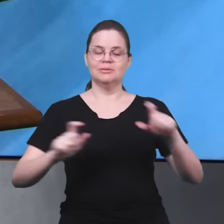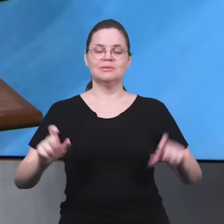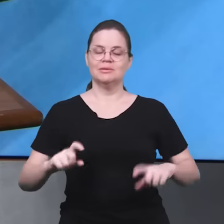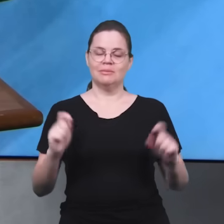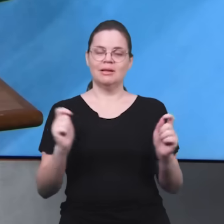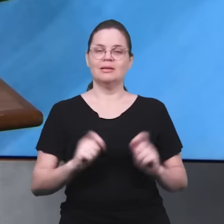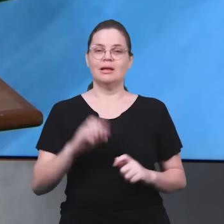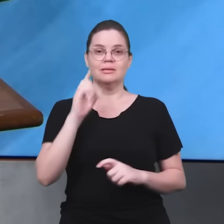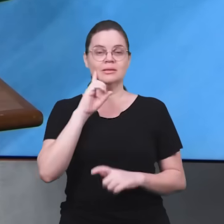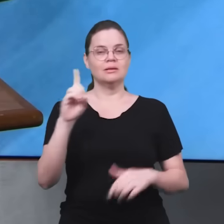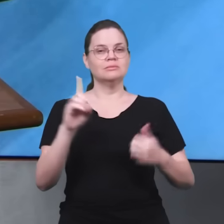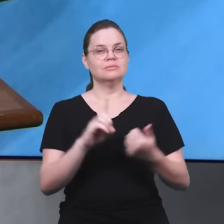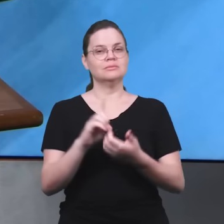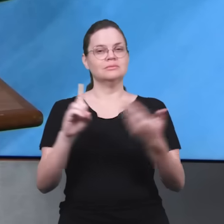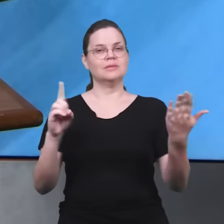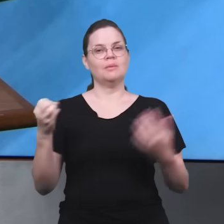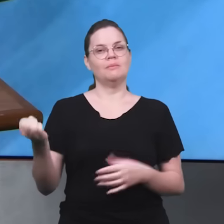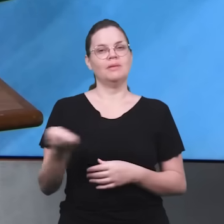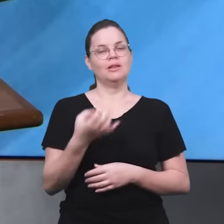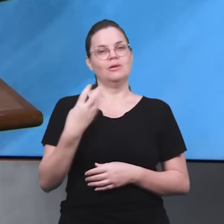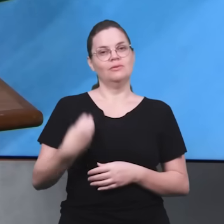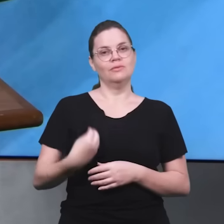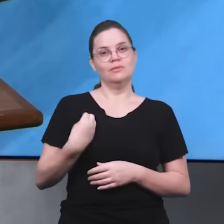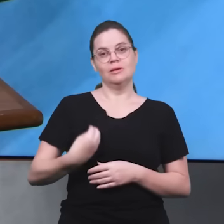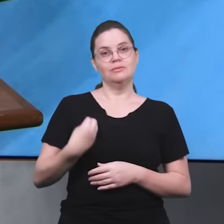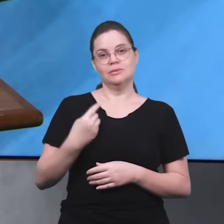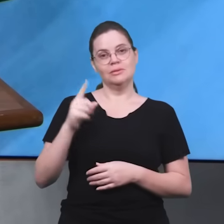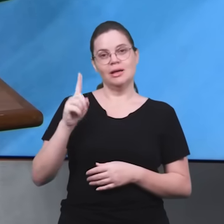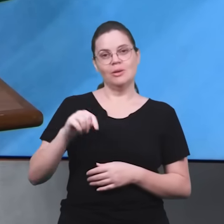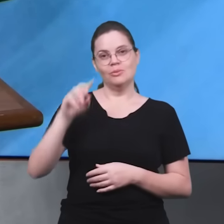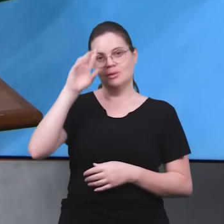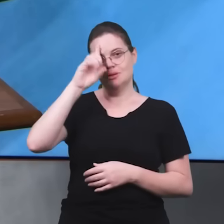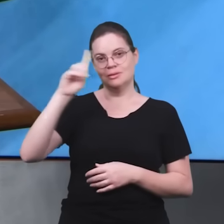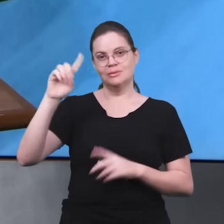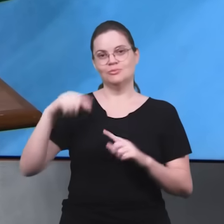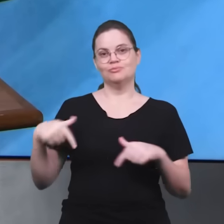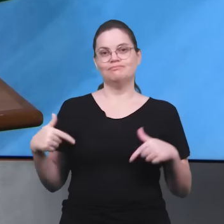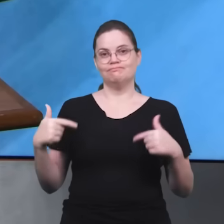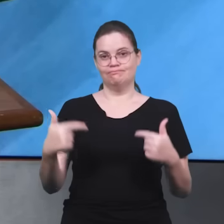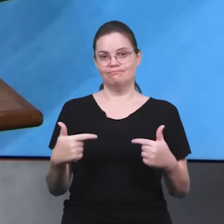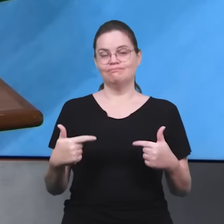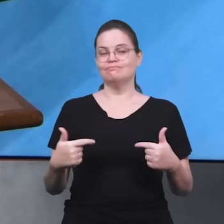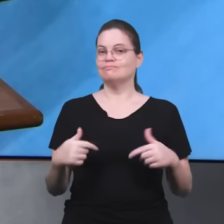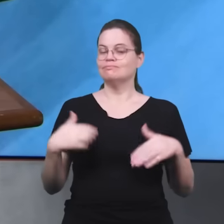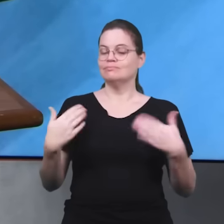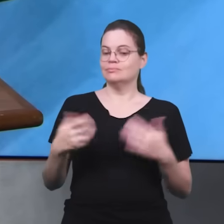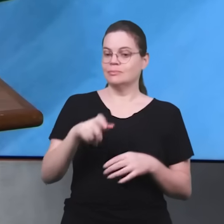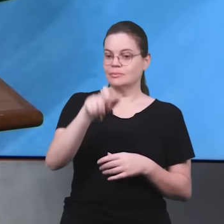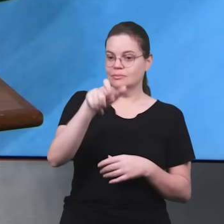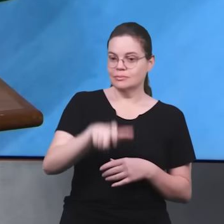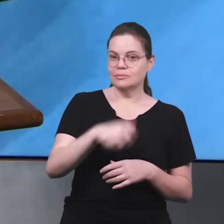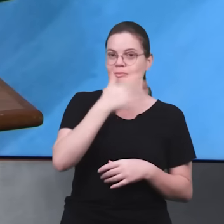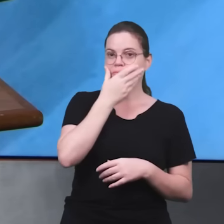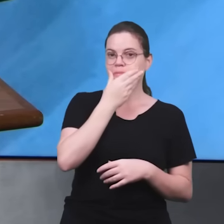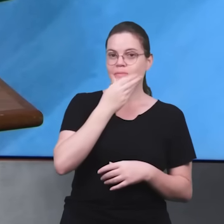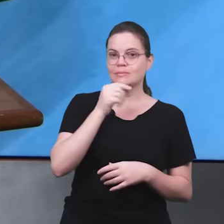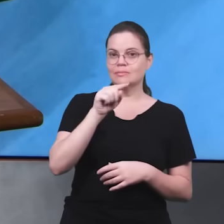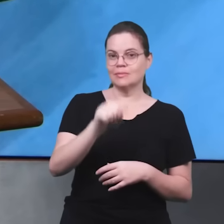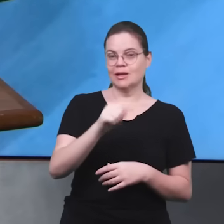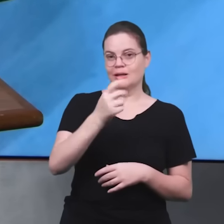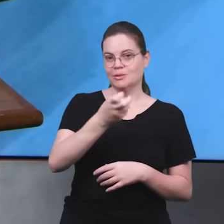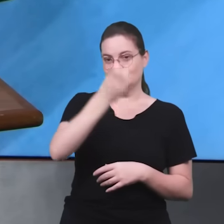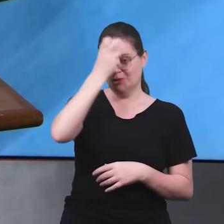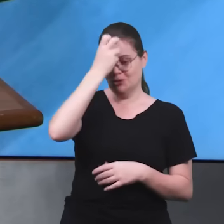Deus dá nova vida. É isso que ele faz, nova vida. É aquele homem que estava ali, enquanto ele tinha